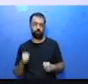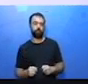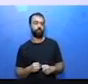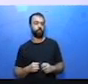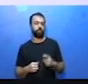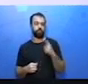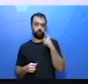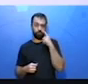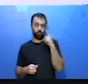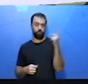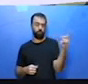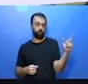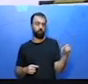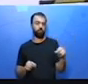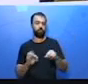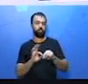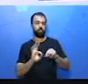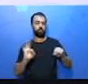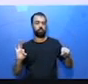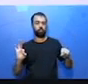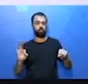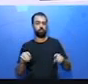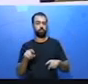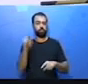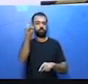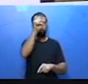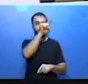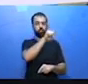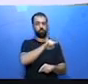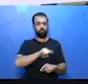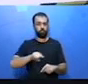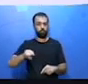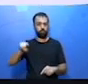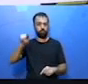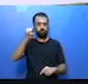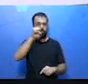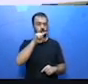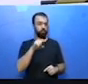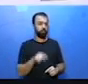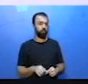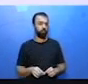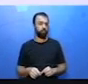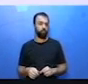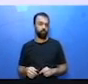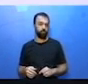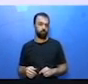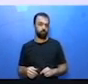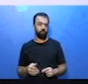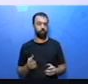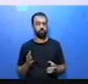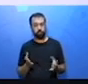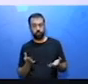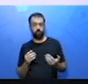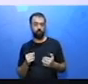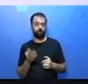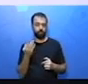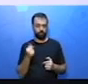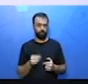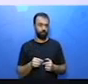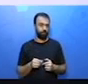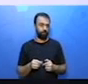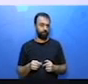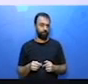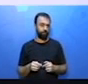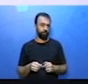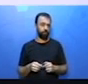Agora aqui, posições relativas entre reta e circunferência. Eu não quis deixar passar em branco esse assunto, mas não vamos cobrar muito